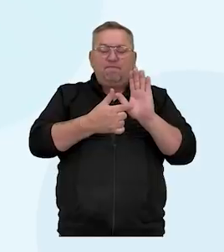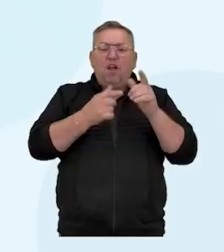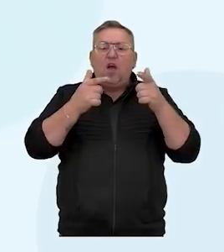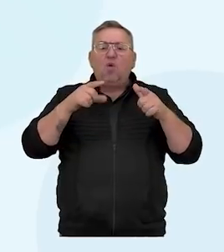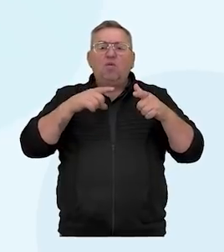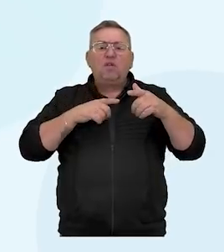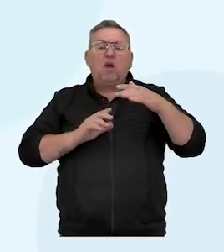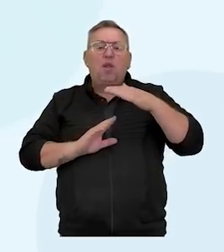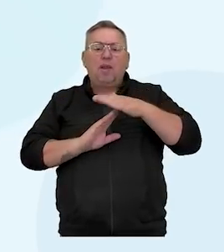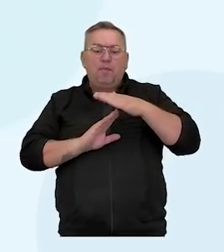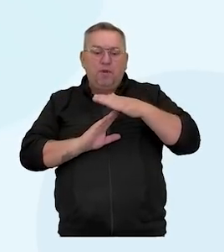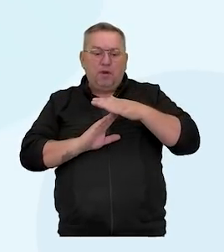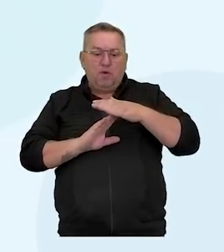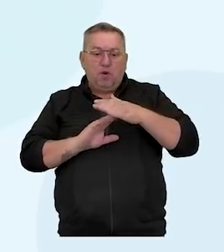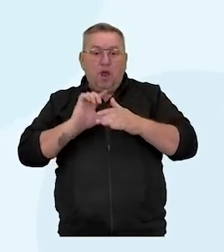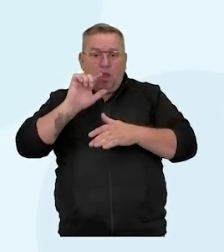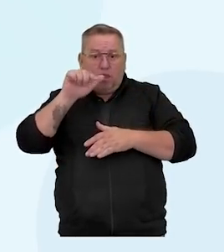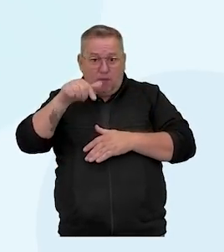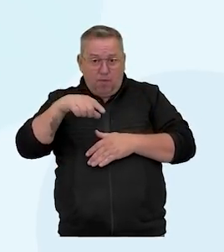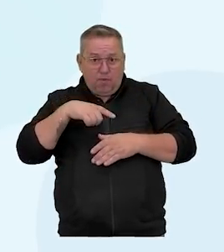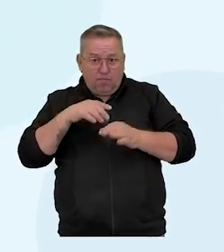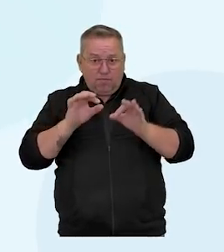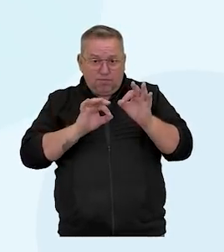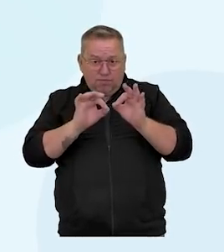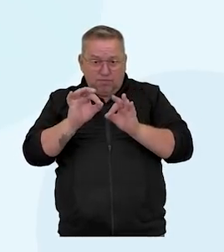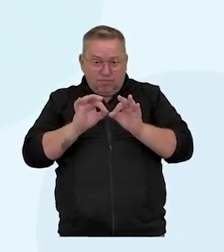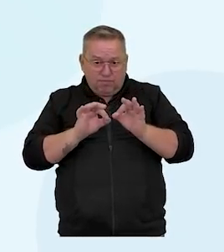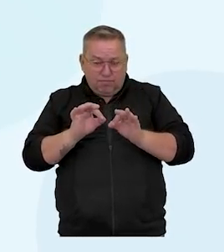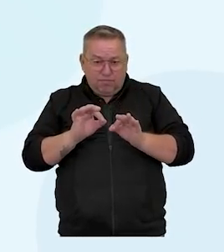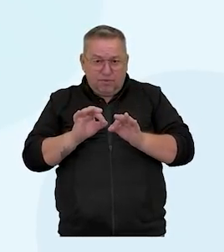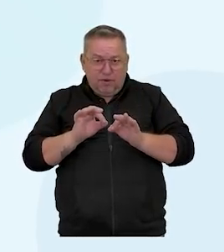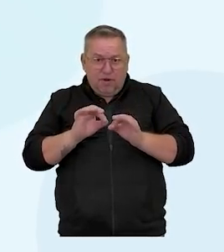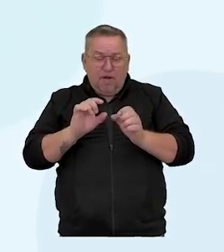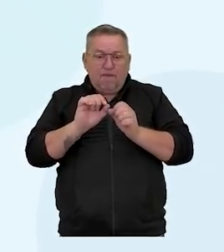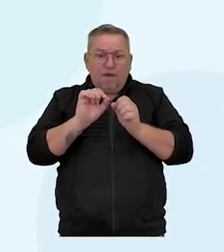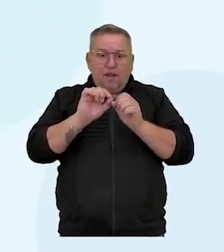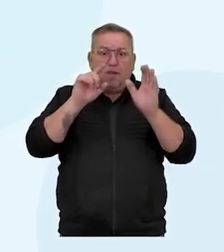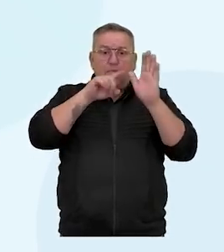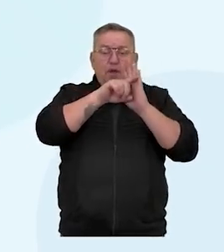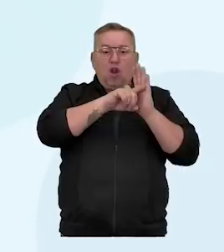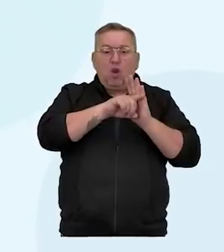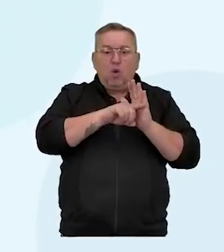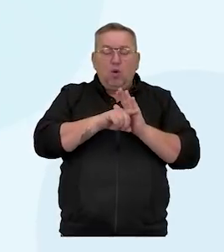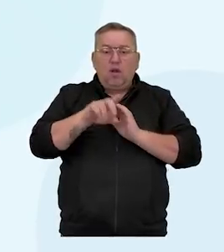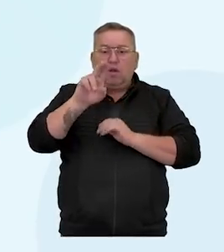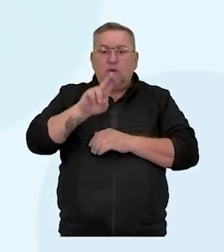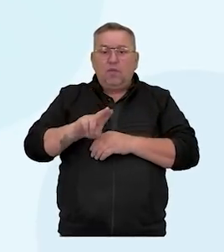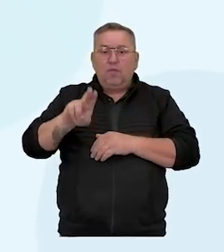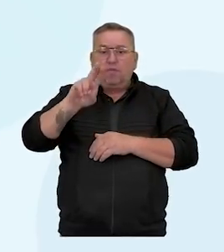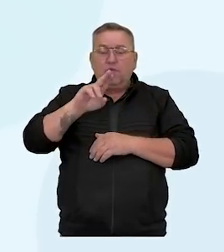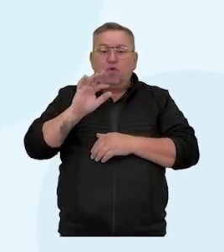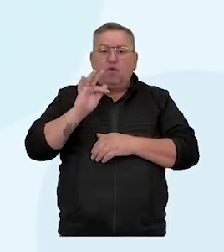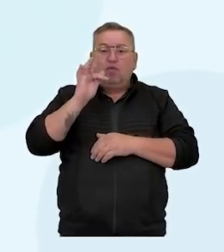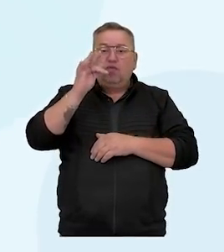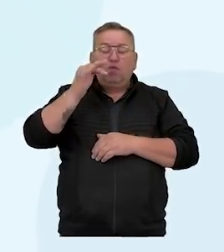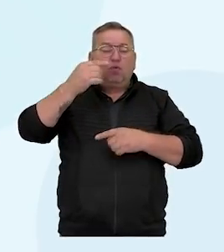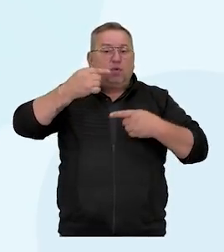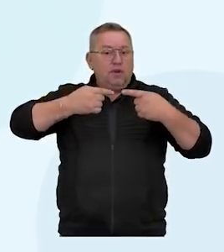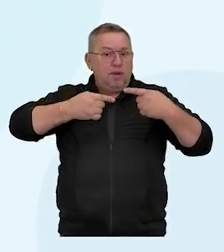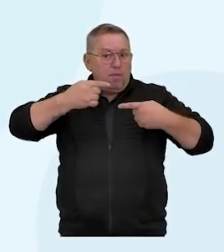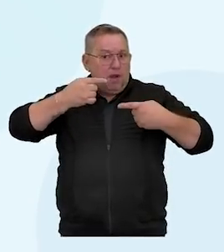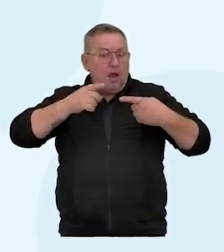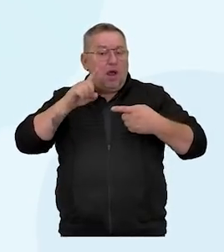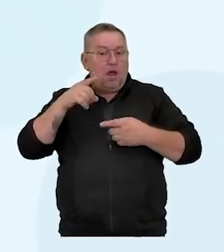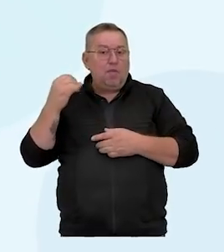limite? Depois de ter as informações referentes ao assunto, crie perguntas a serem utilizadas no futuro debate.